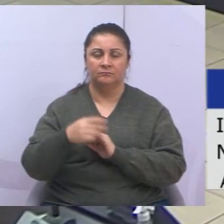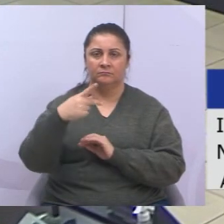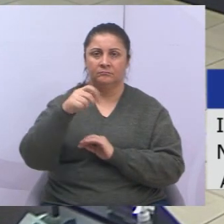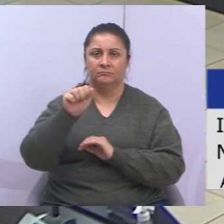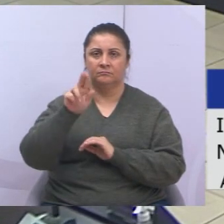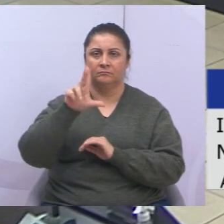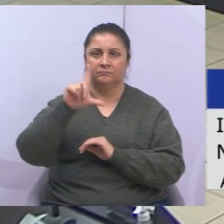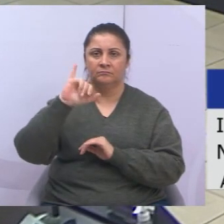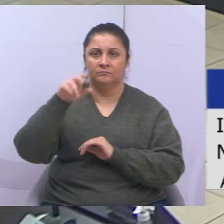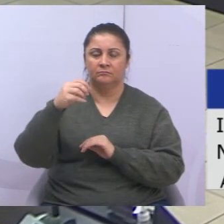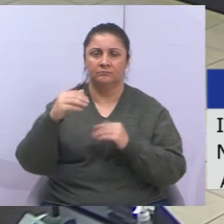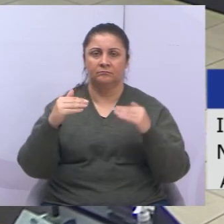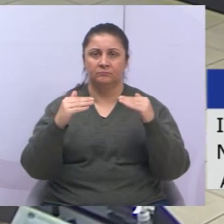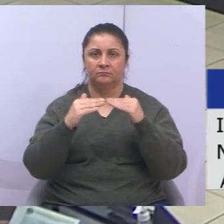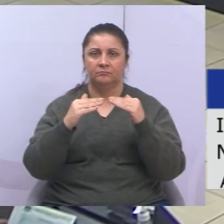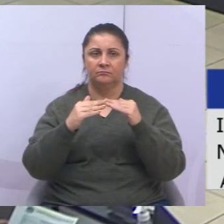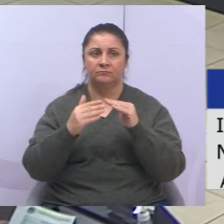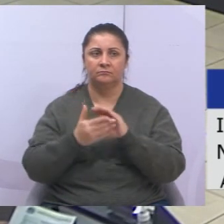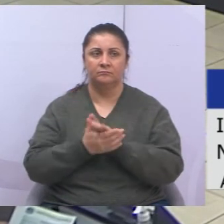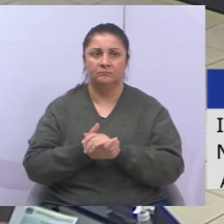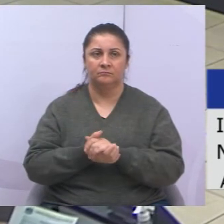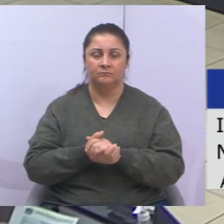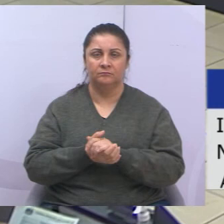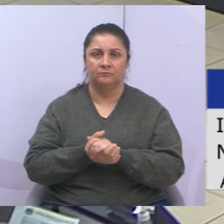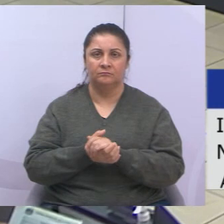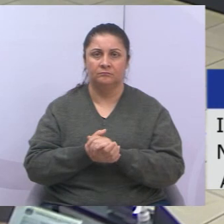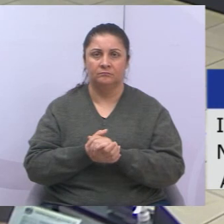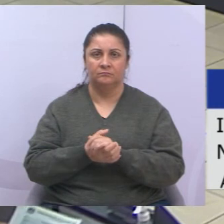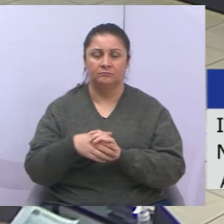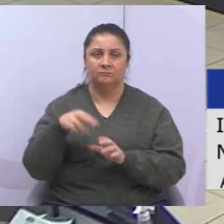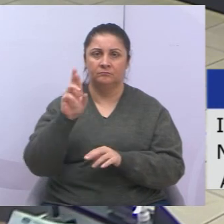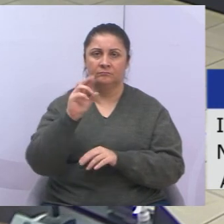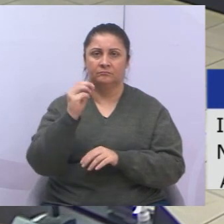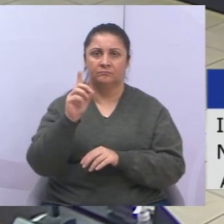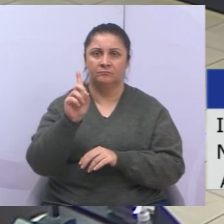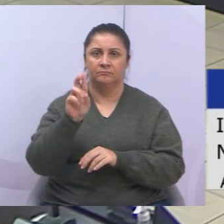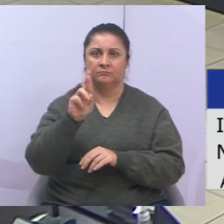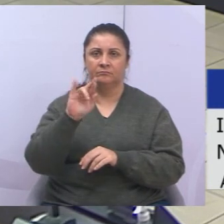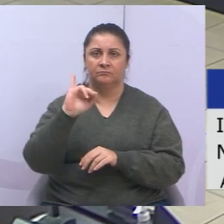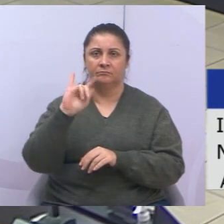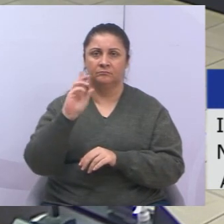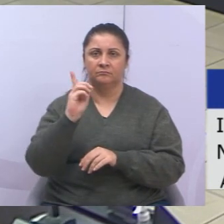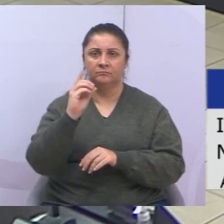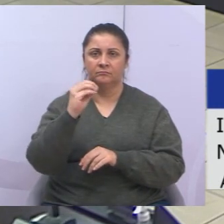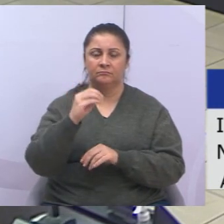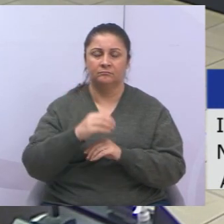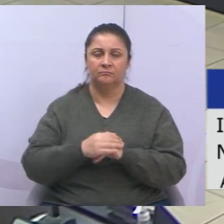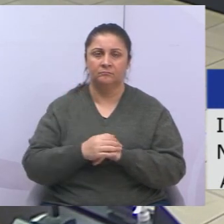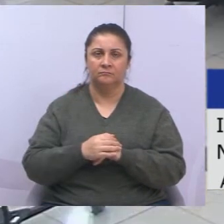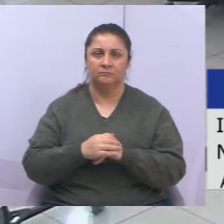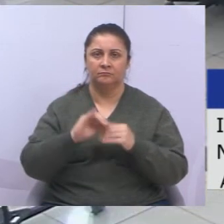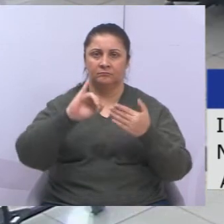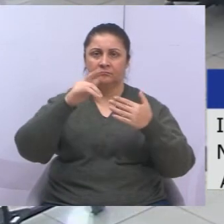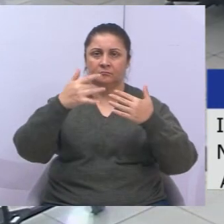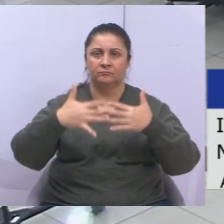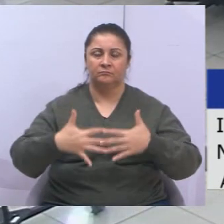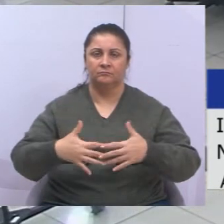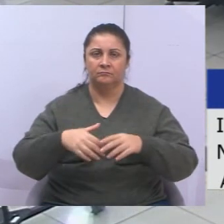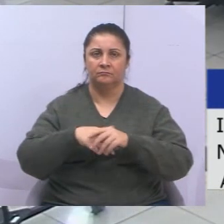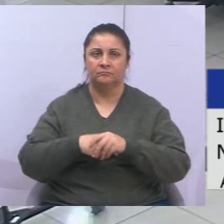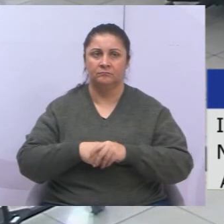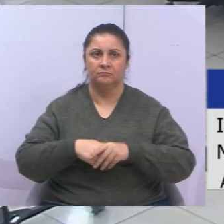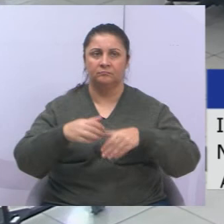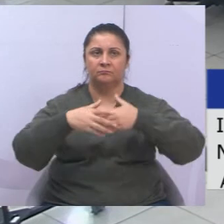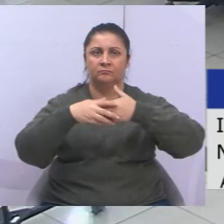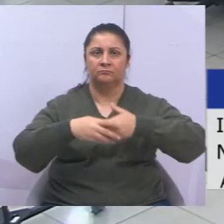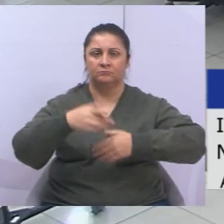do Esporte? Favorável. Como vota o vereador Dr. Rodrigo Salomão? Senhor presidente, quero justificar meu voto